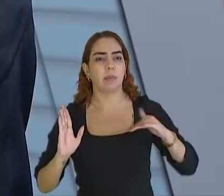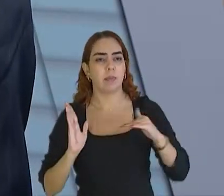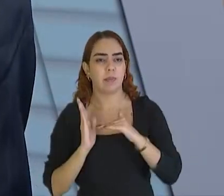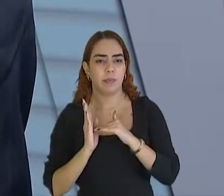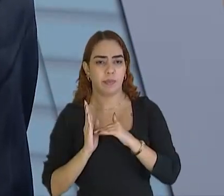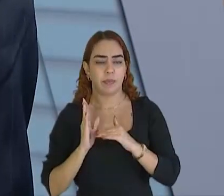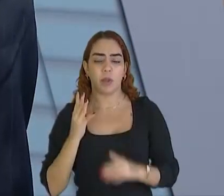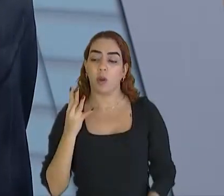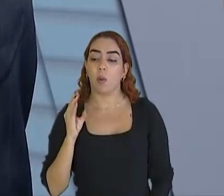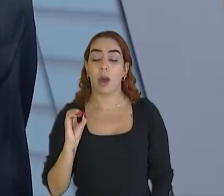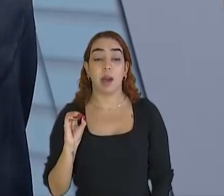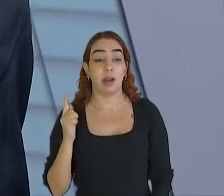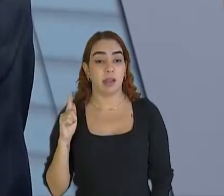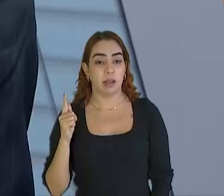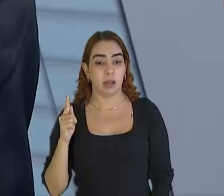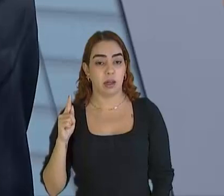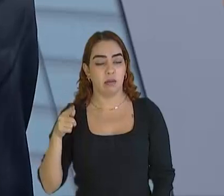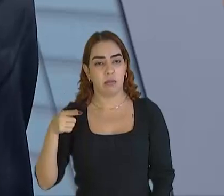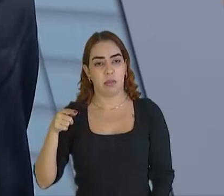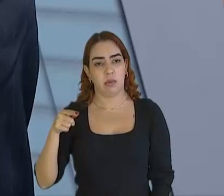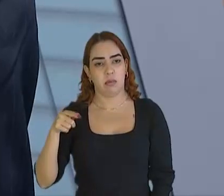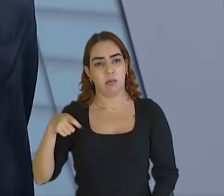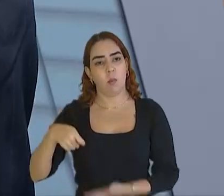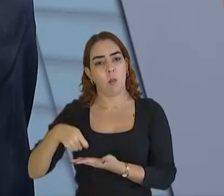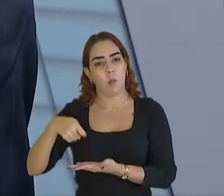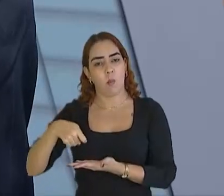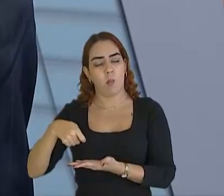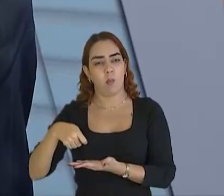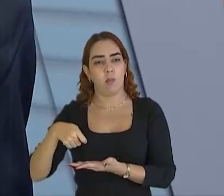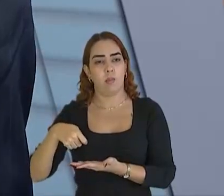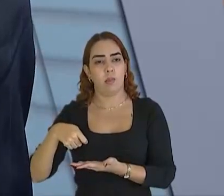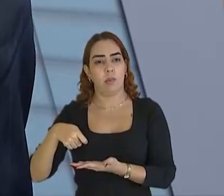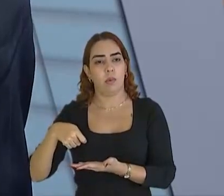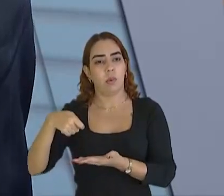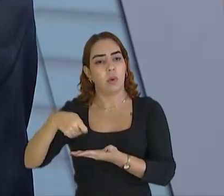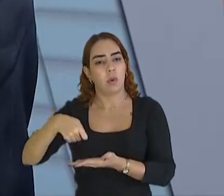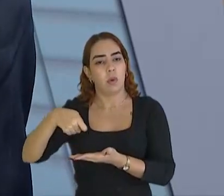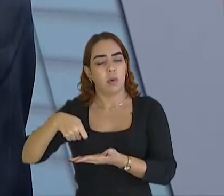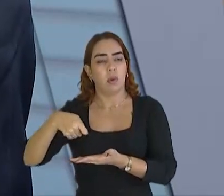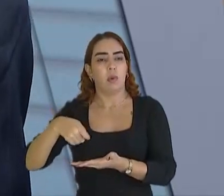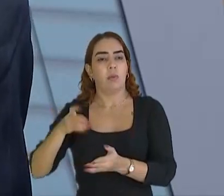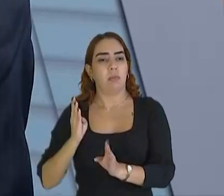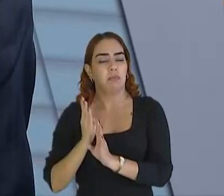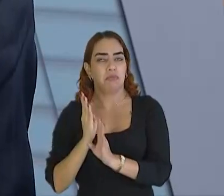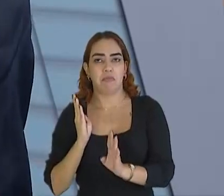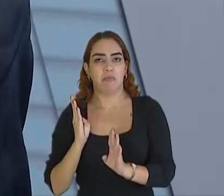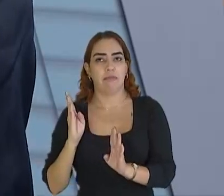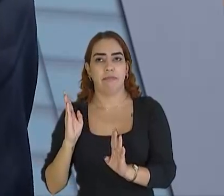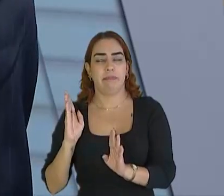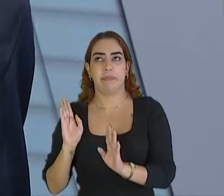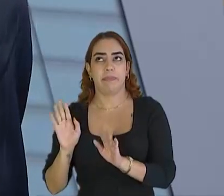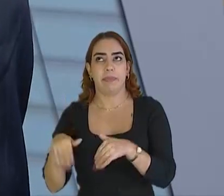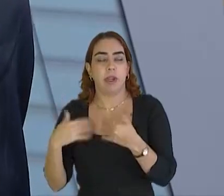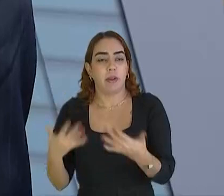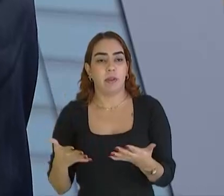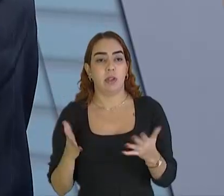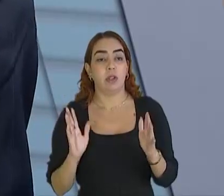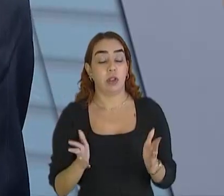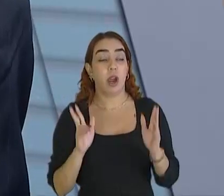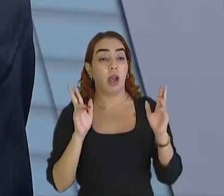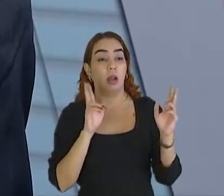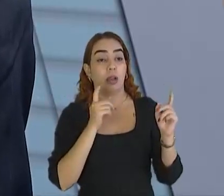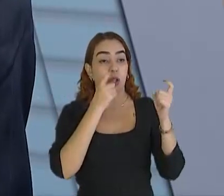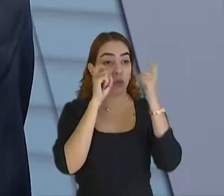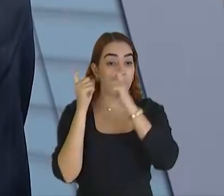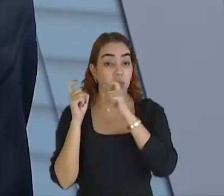40 gramas. Eu não sei porque não foi... Para maconha. Não sei se foi porque foi 15, foi 20, etc. Isso está causando muita celeuma, inclusive o